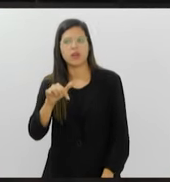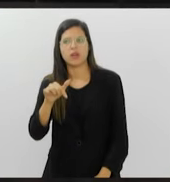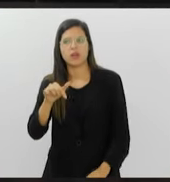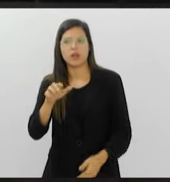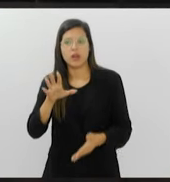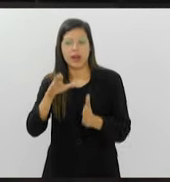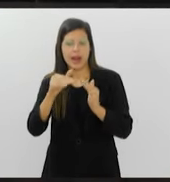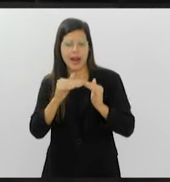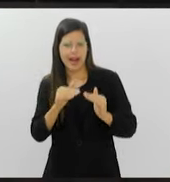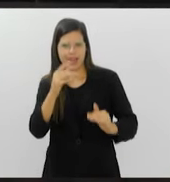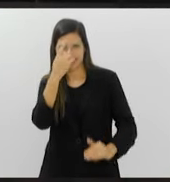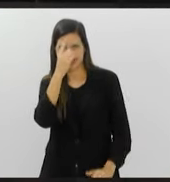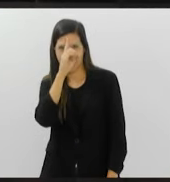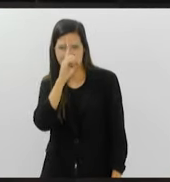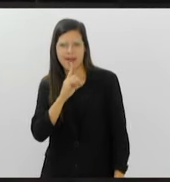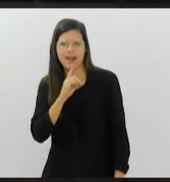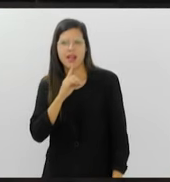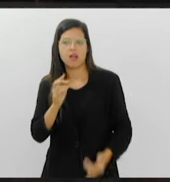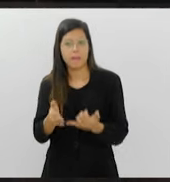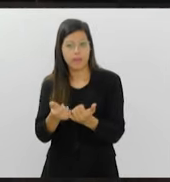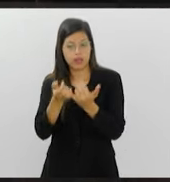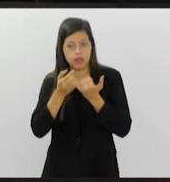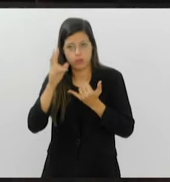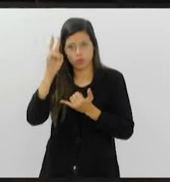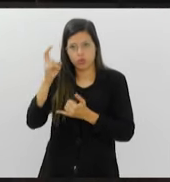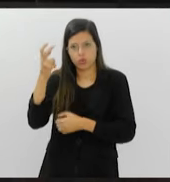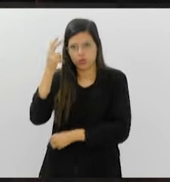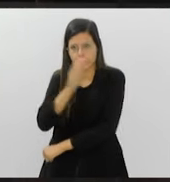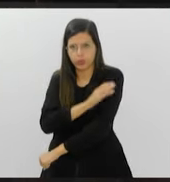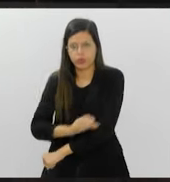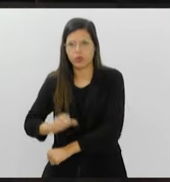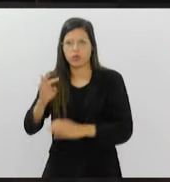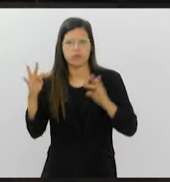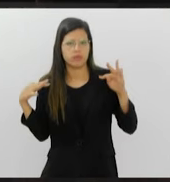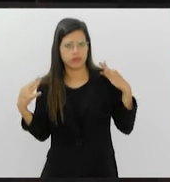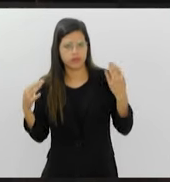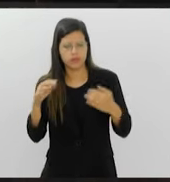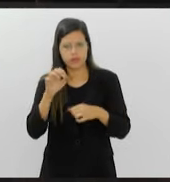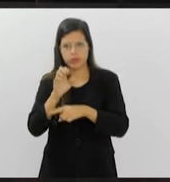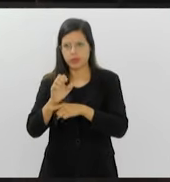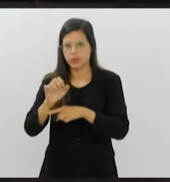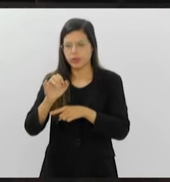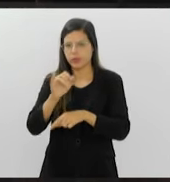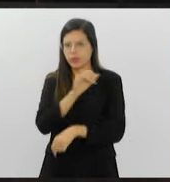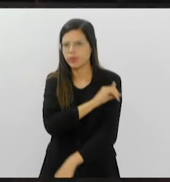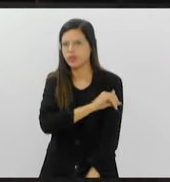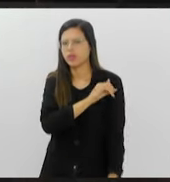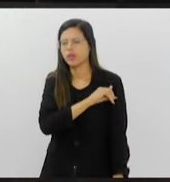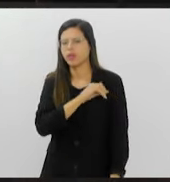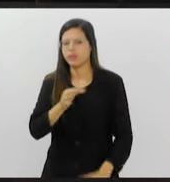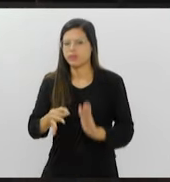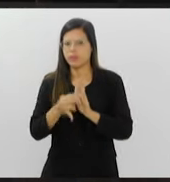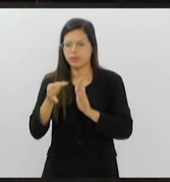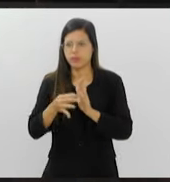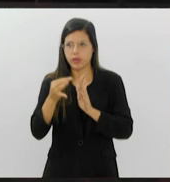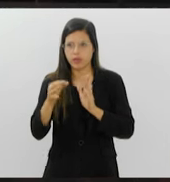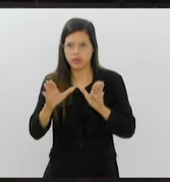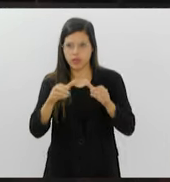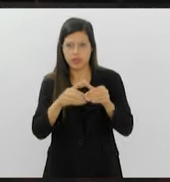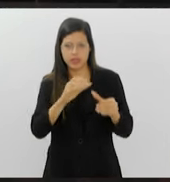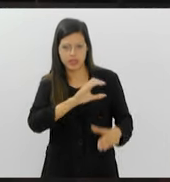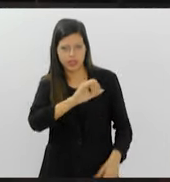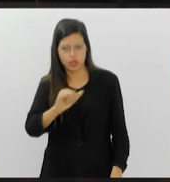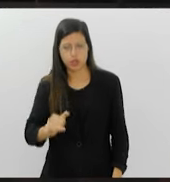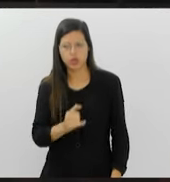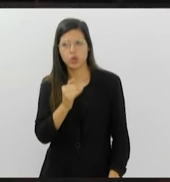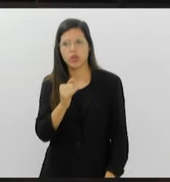Casa Amarela patrimônio histórico, cultural e turístico do Estado do Rio de Janeiro. Pareceres das comissões Constituição